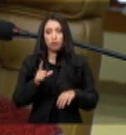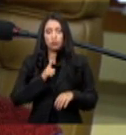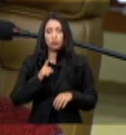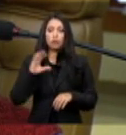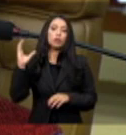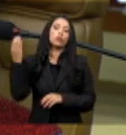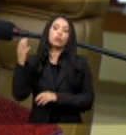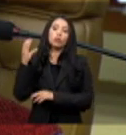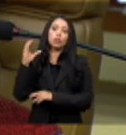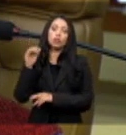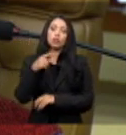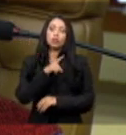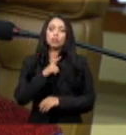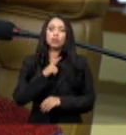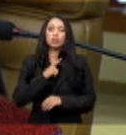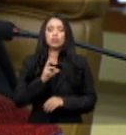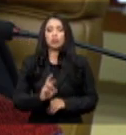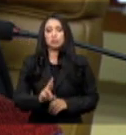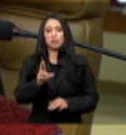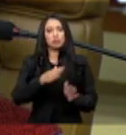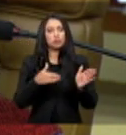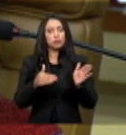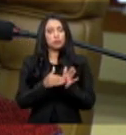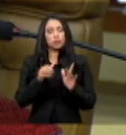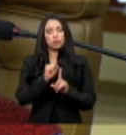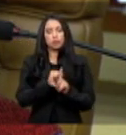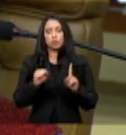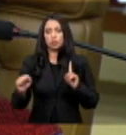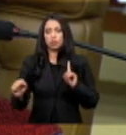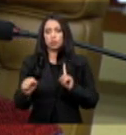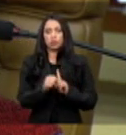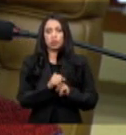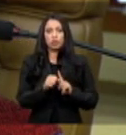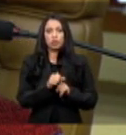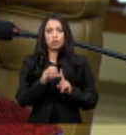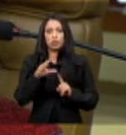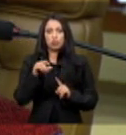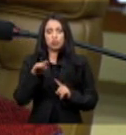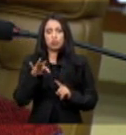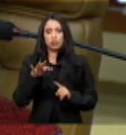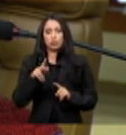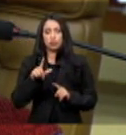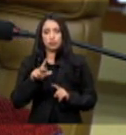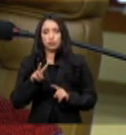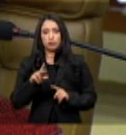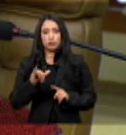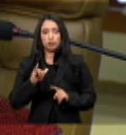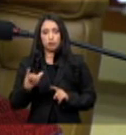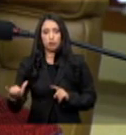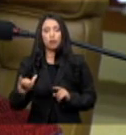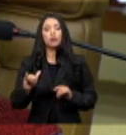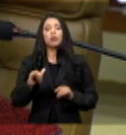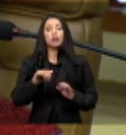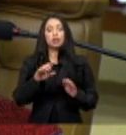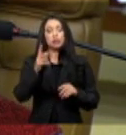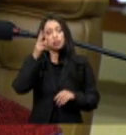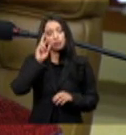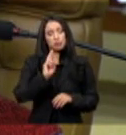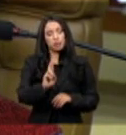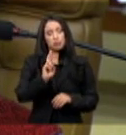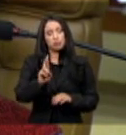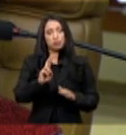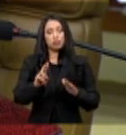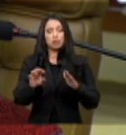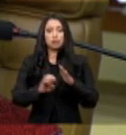que participaram representantes de todos os setores da sociedade civil, Associação Nacional das Empresas Administradoras de